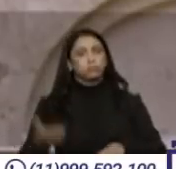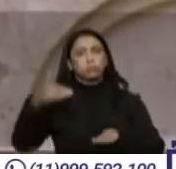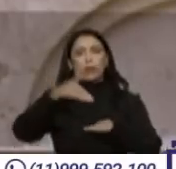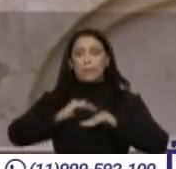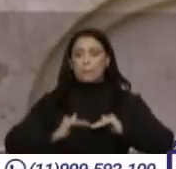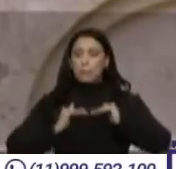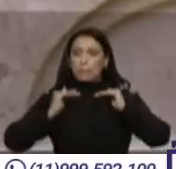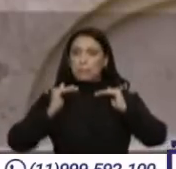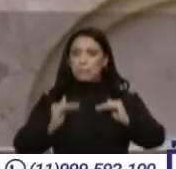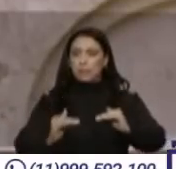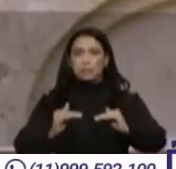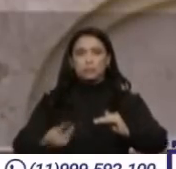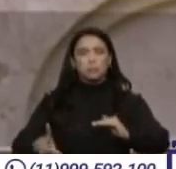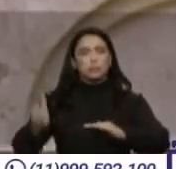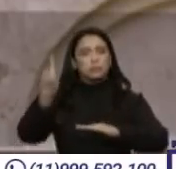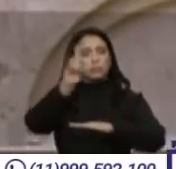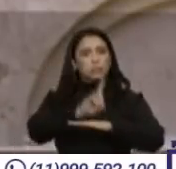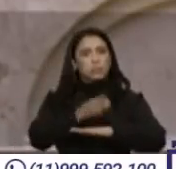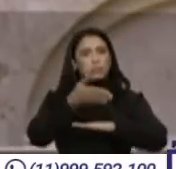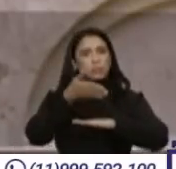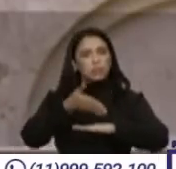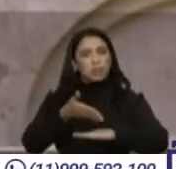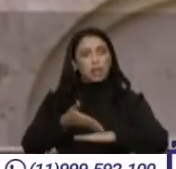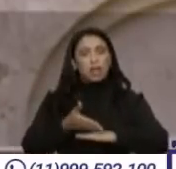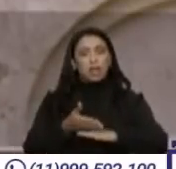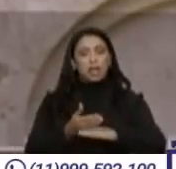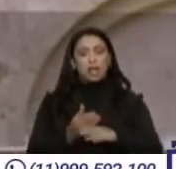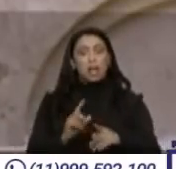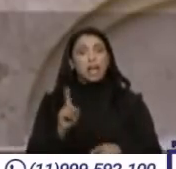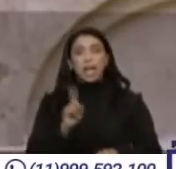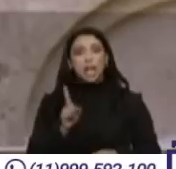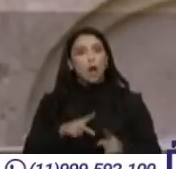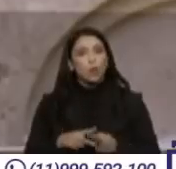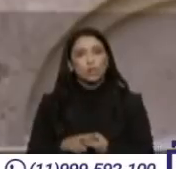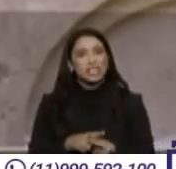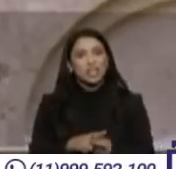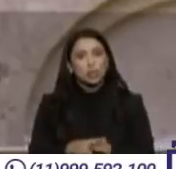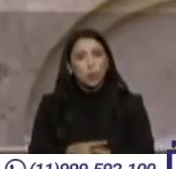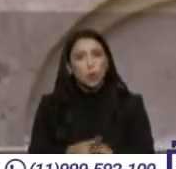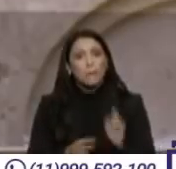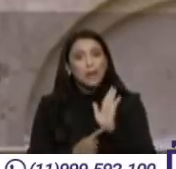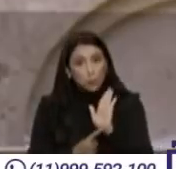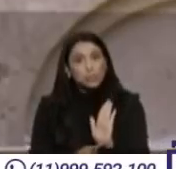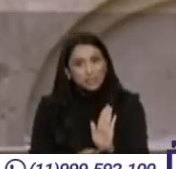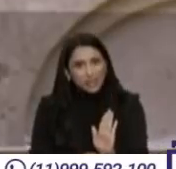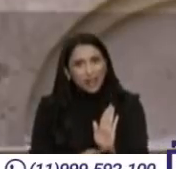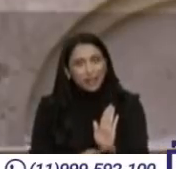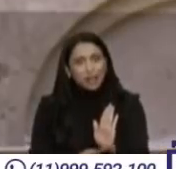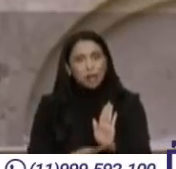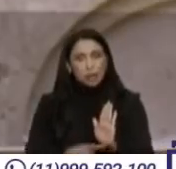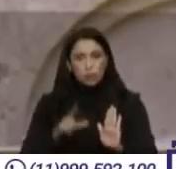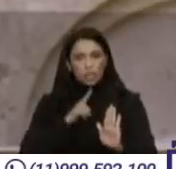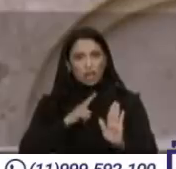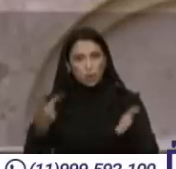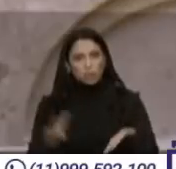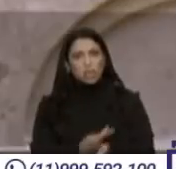novo pedestal, sem a restauração do dano sofrido, cicatriz estampada no